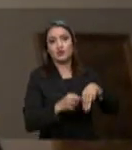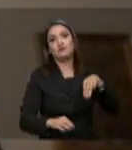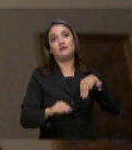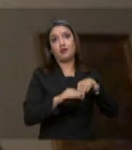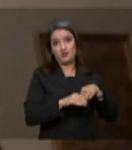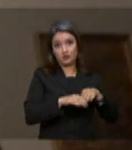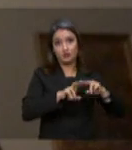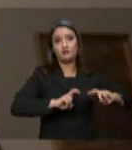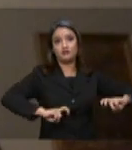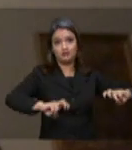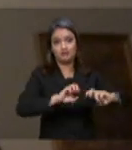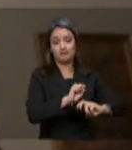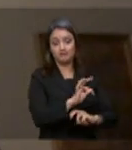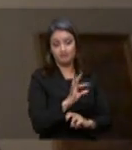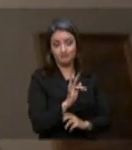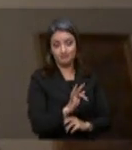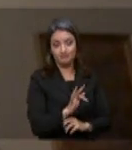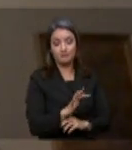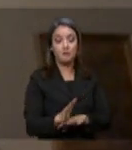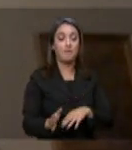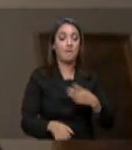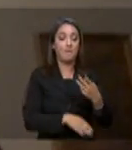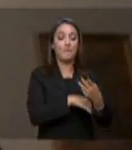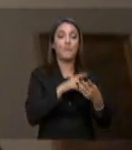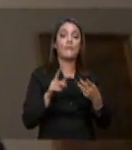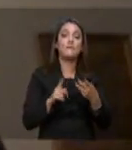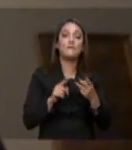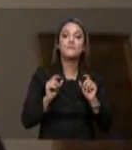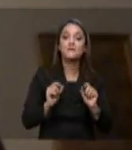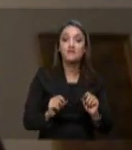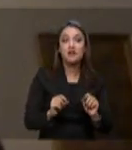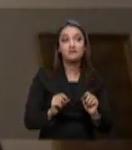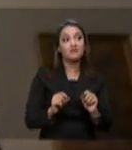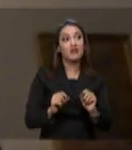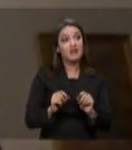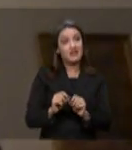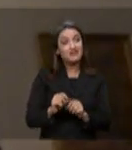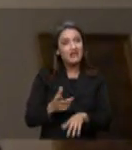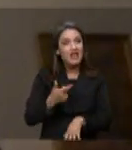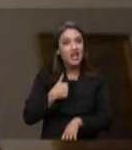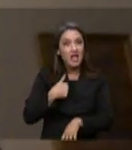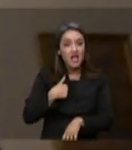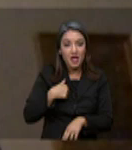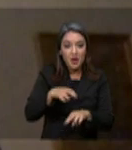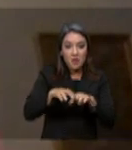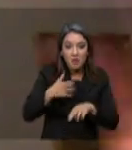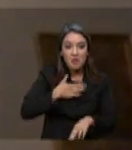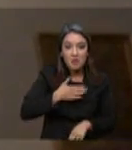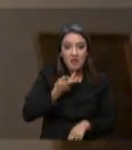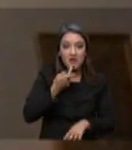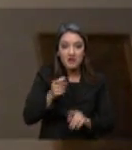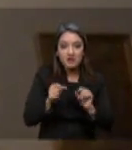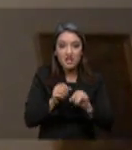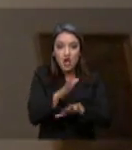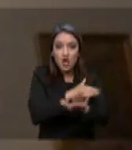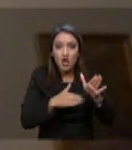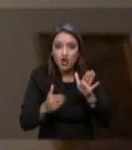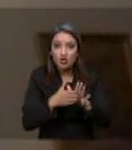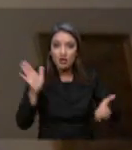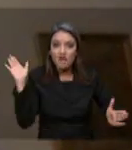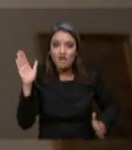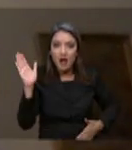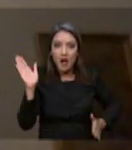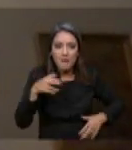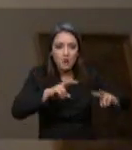da corte a e três Diz que se depender dele colocaria todos os vagabundos a começar